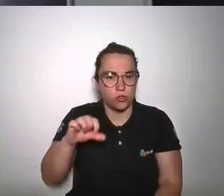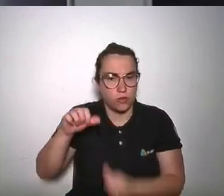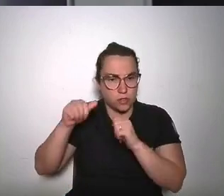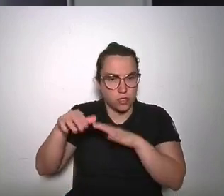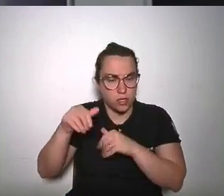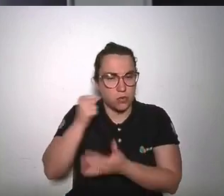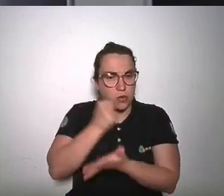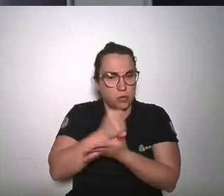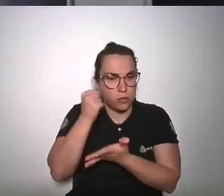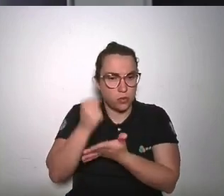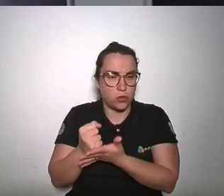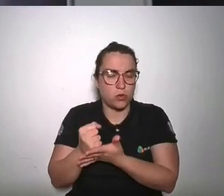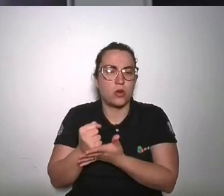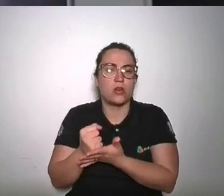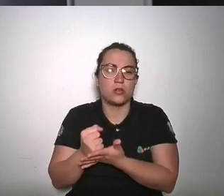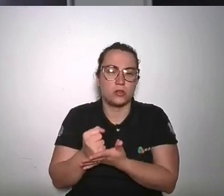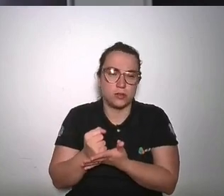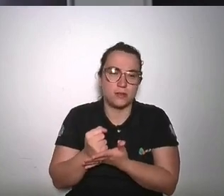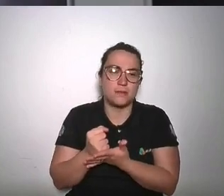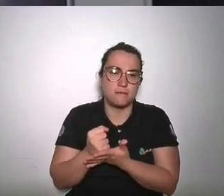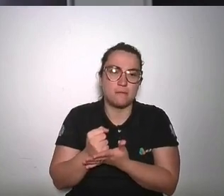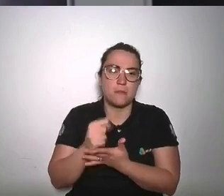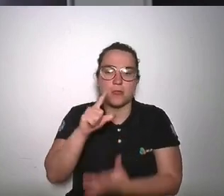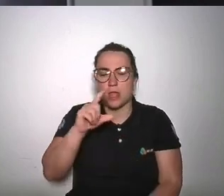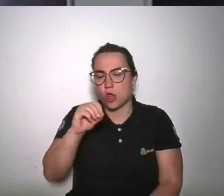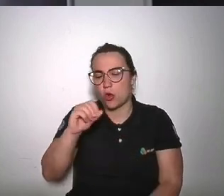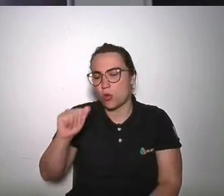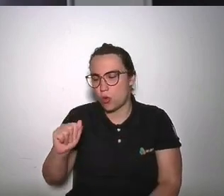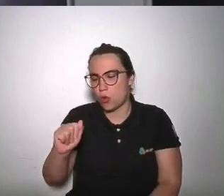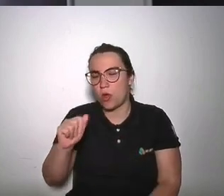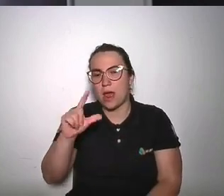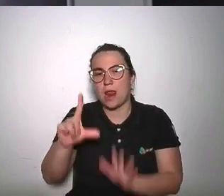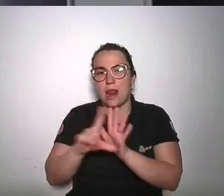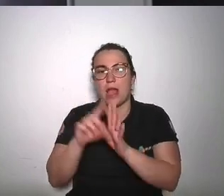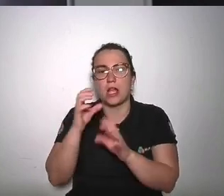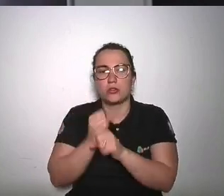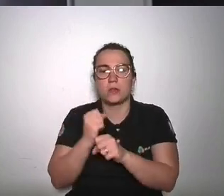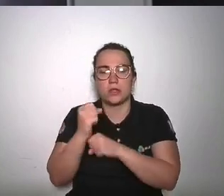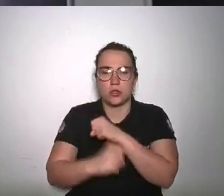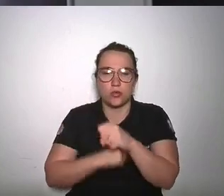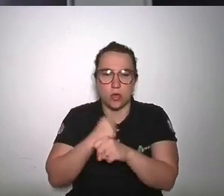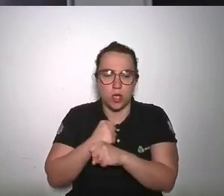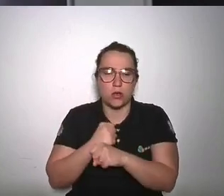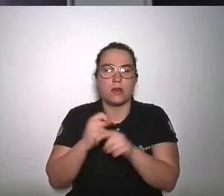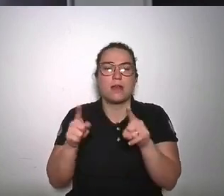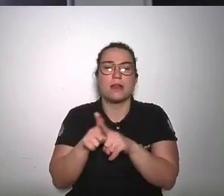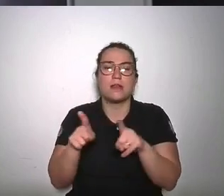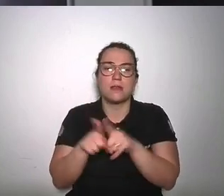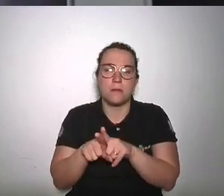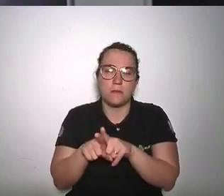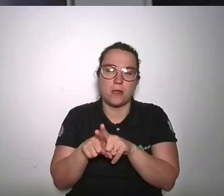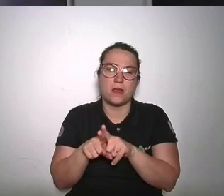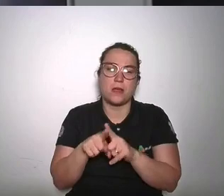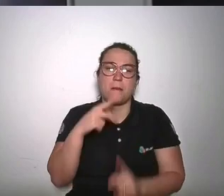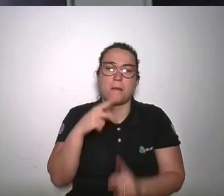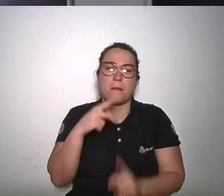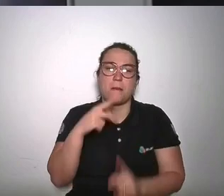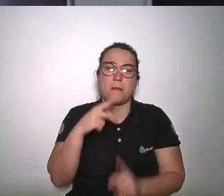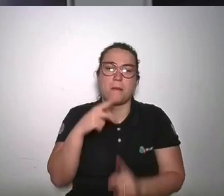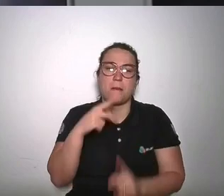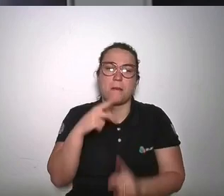protocola a LOA, Lei Orçamentária Anual, e também a PPA,